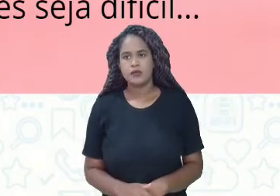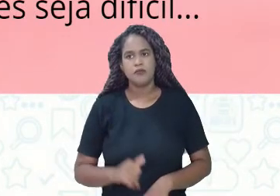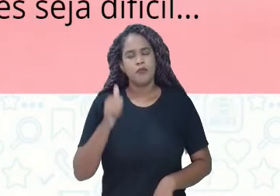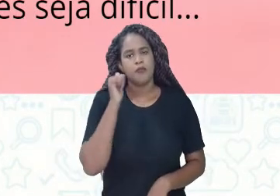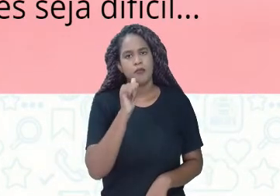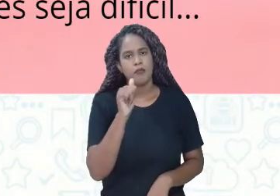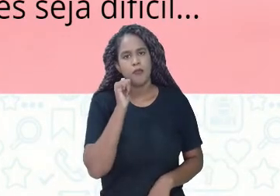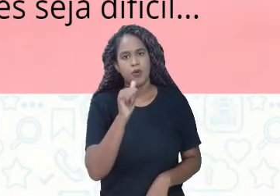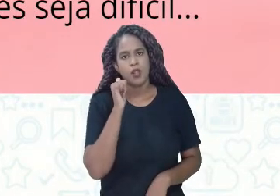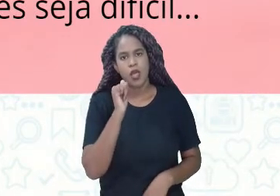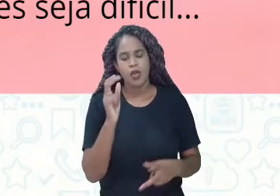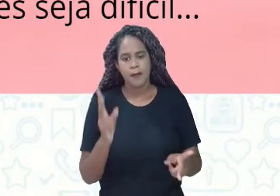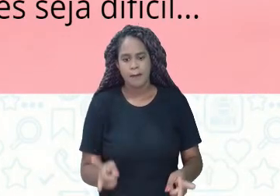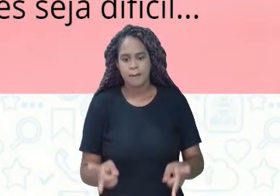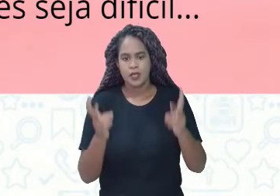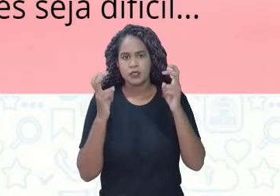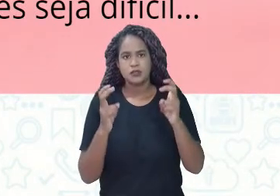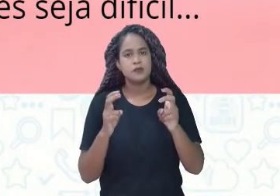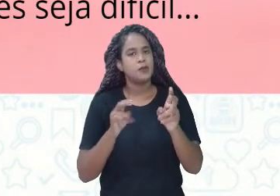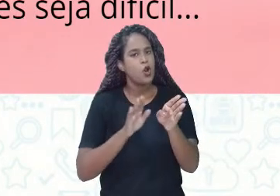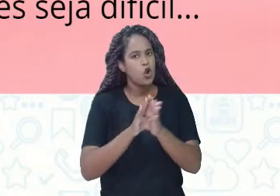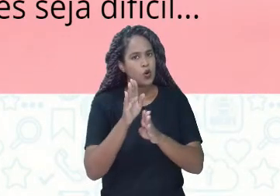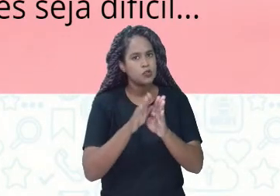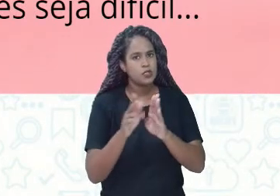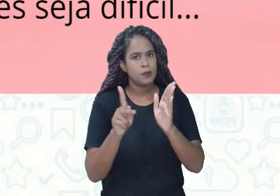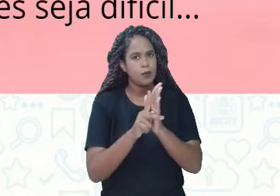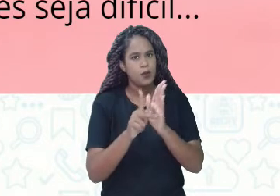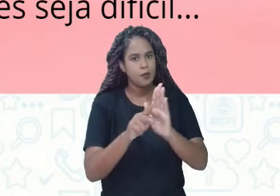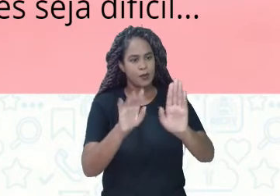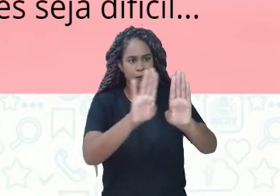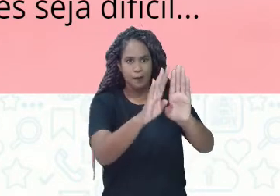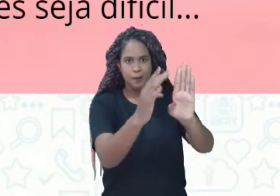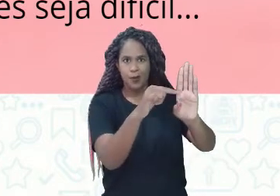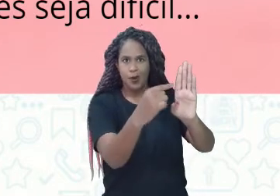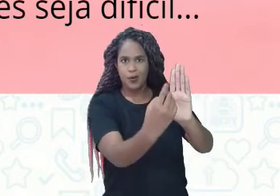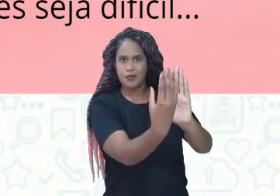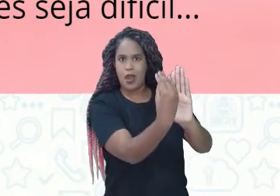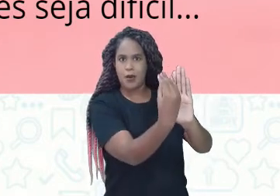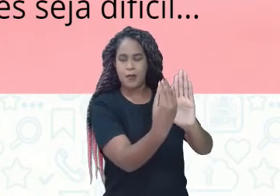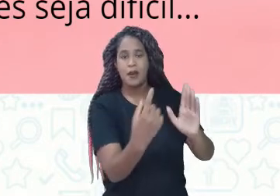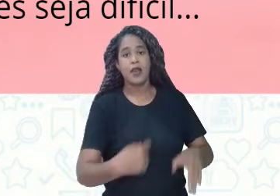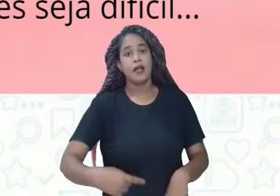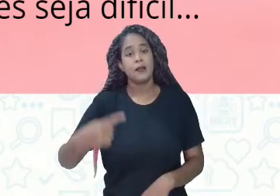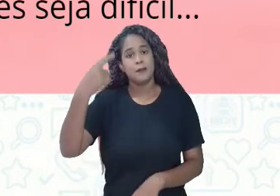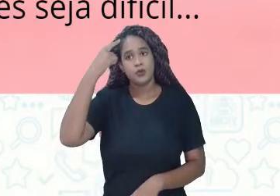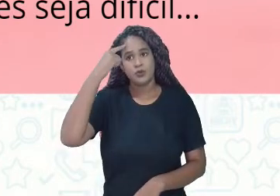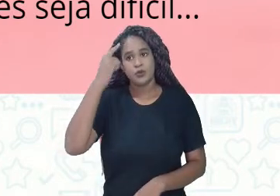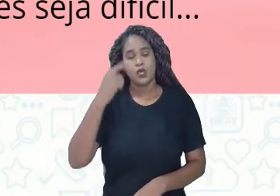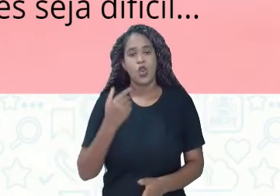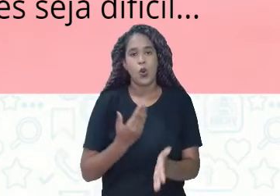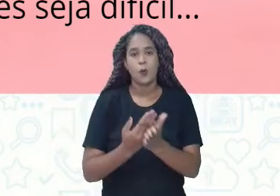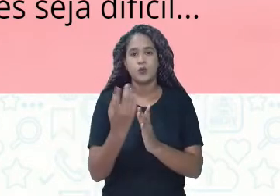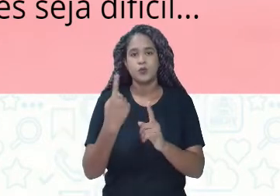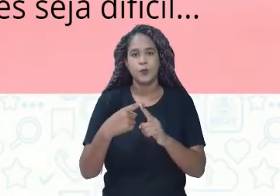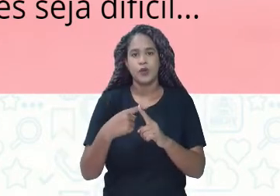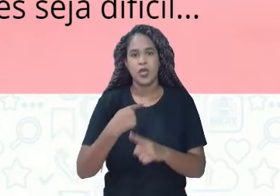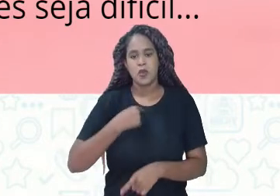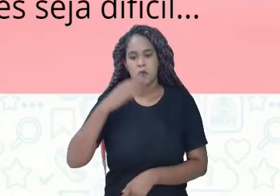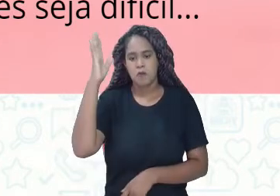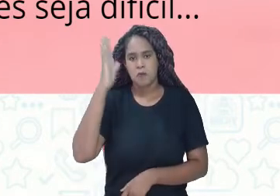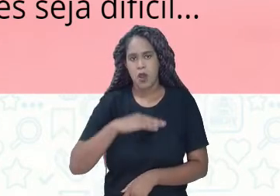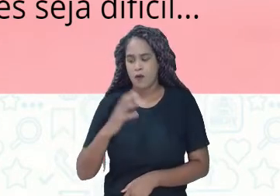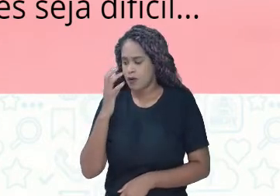percebeu o conselho da porta. Pensou que tudo começara porque tratara mal o seu cão. Então,